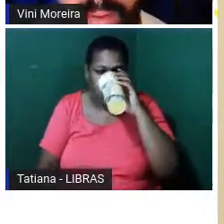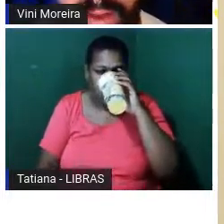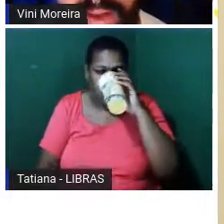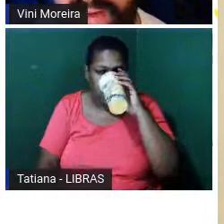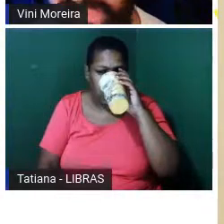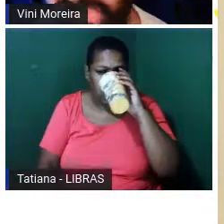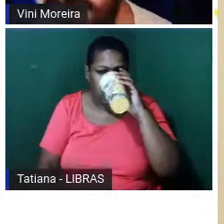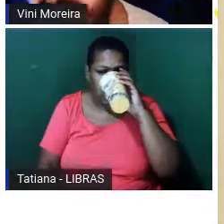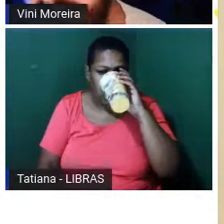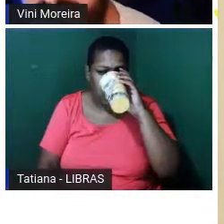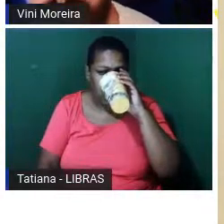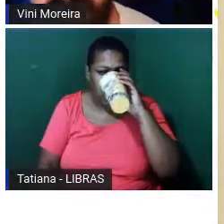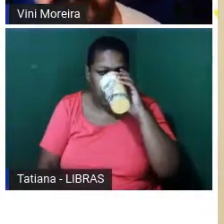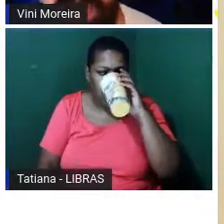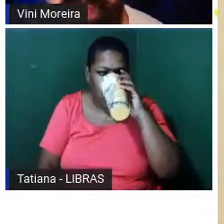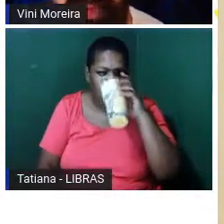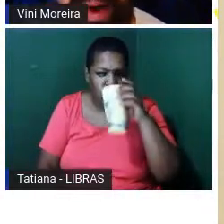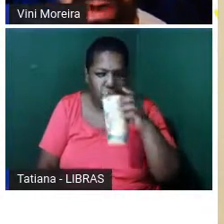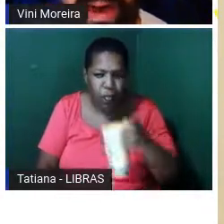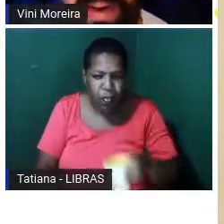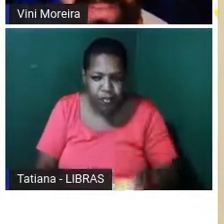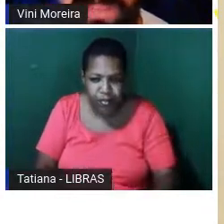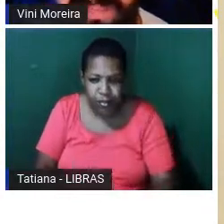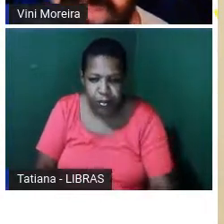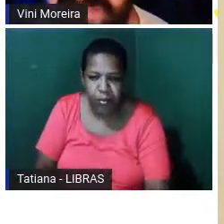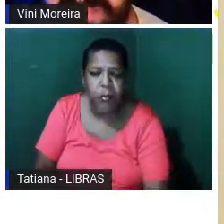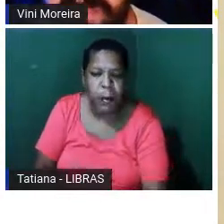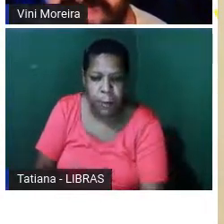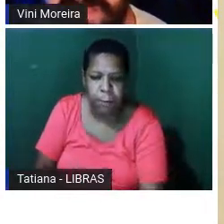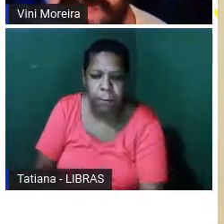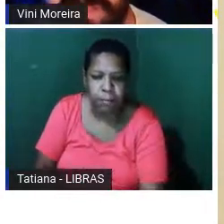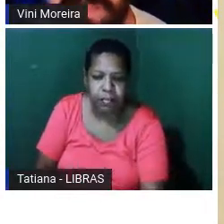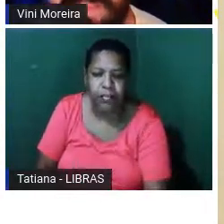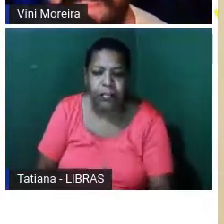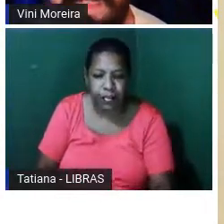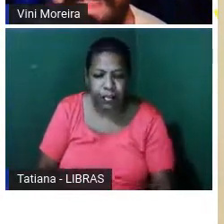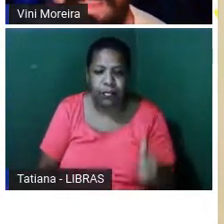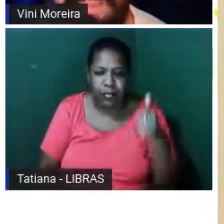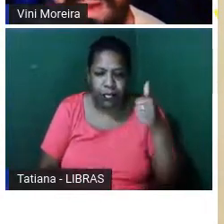falar que sim eu vou compartilhar hoje vou compartilhar o